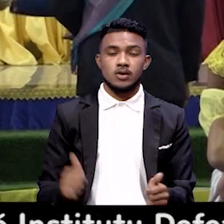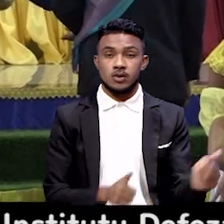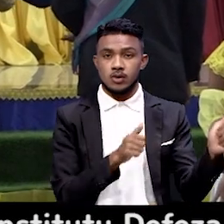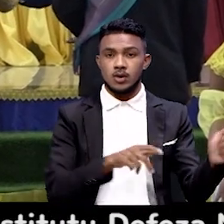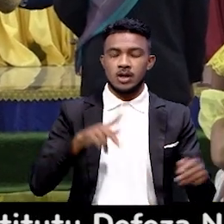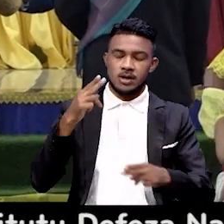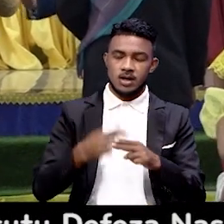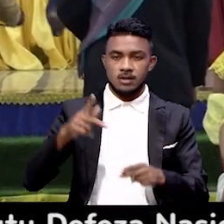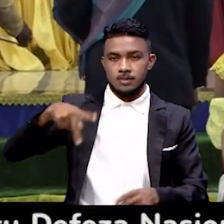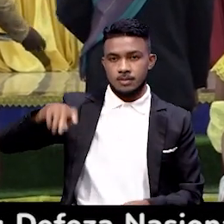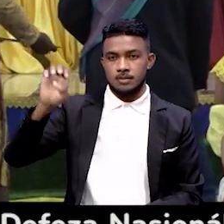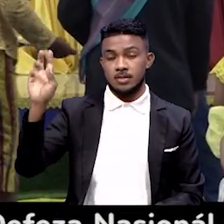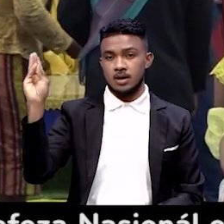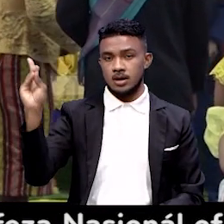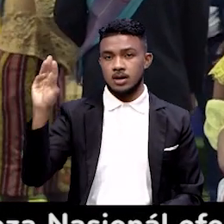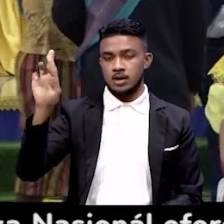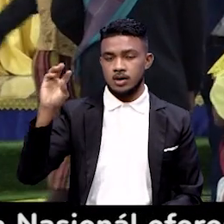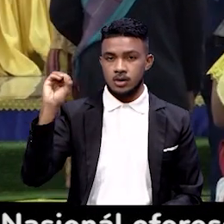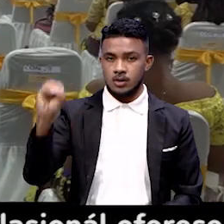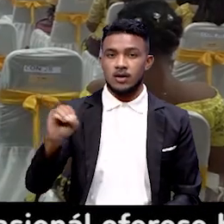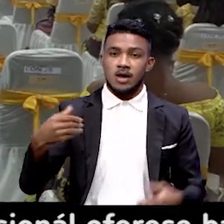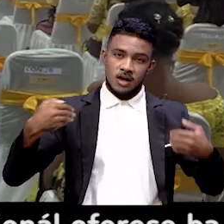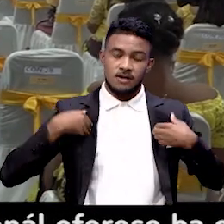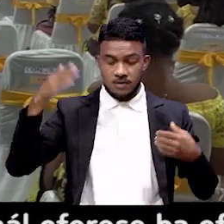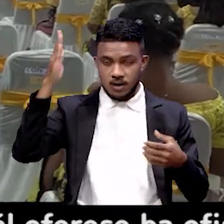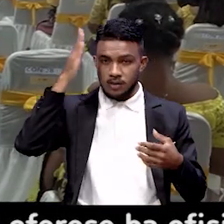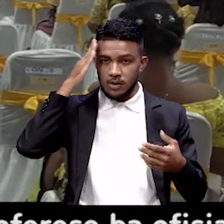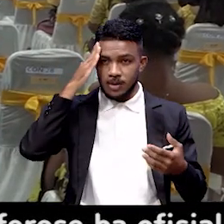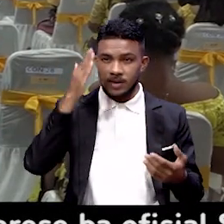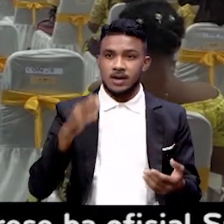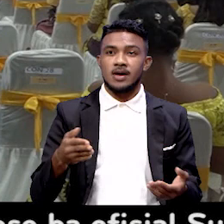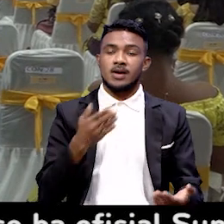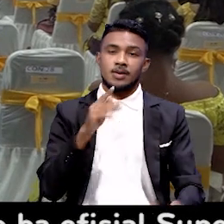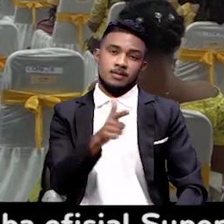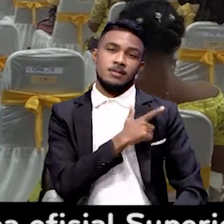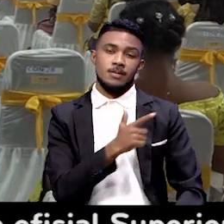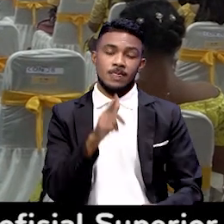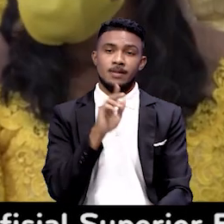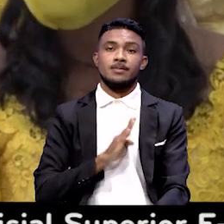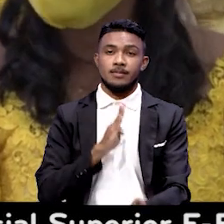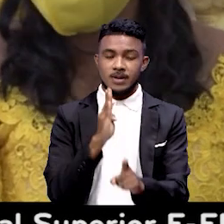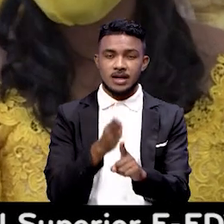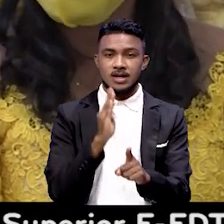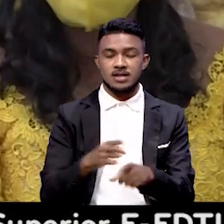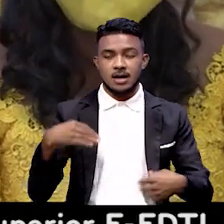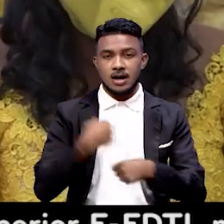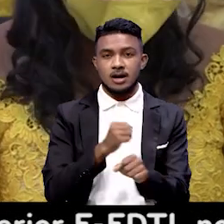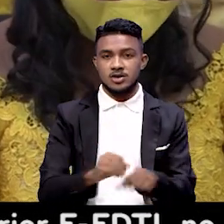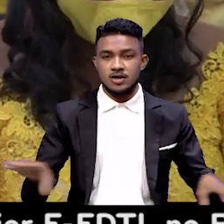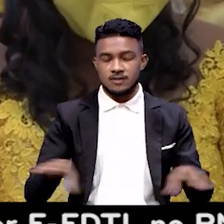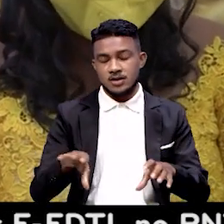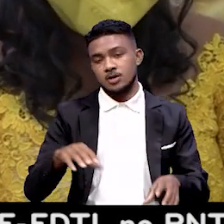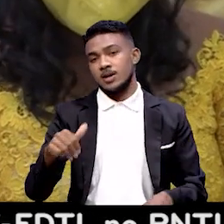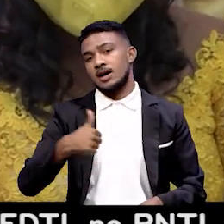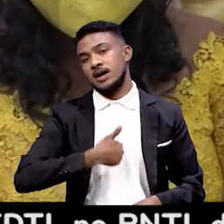nebe precisa loke maktengki ia inisiativa no ia hanoing nebe kreativu ho di bele kria servisu ba anrasik no mos ba ema